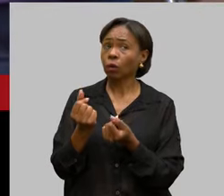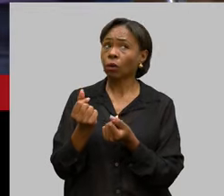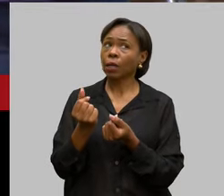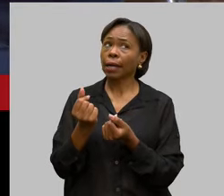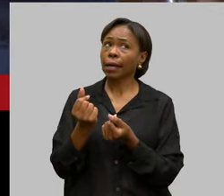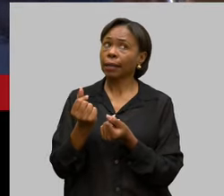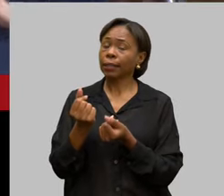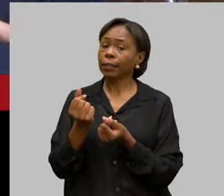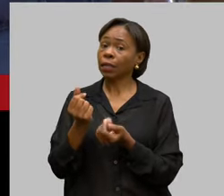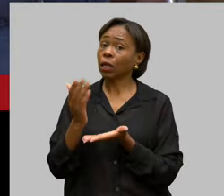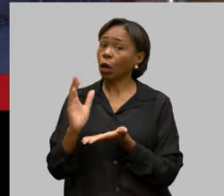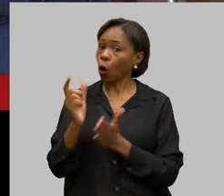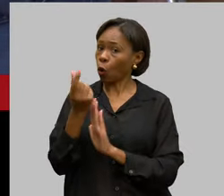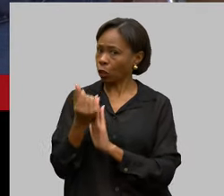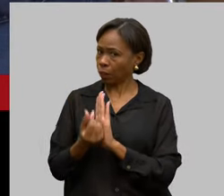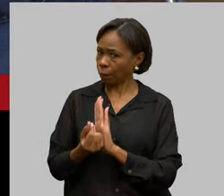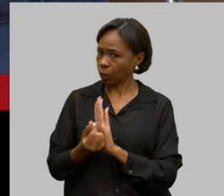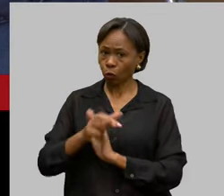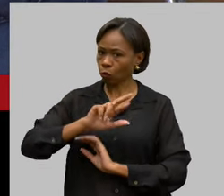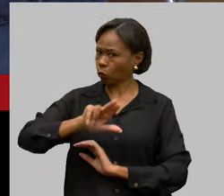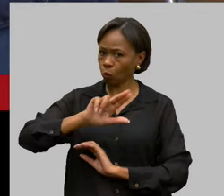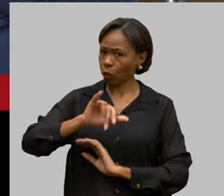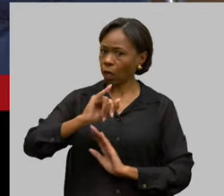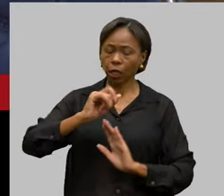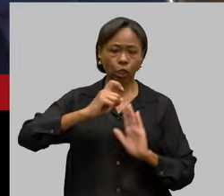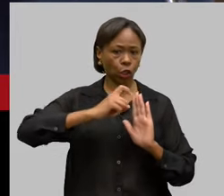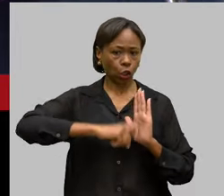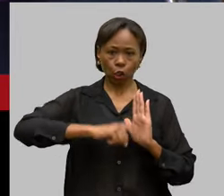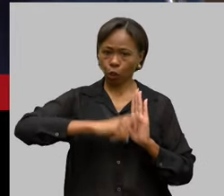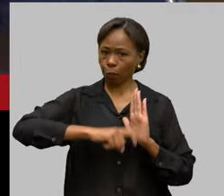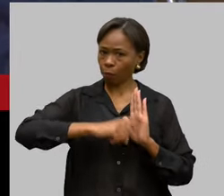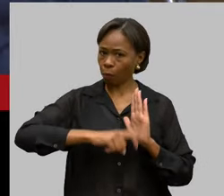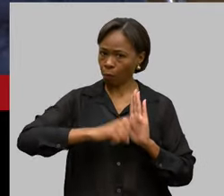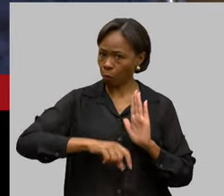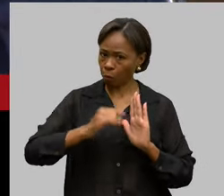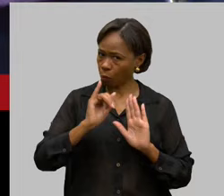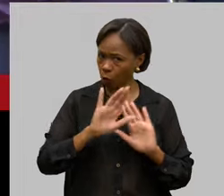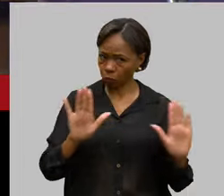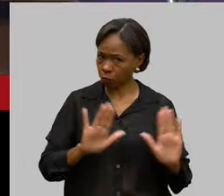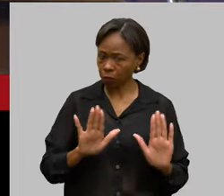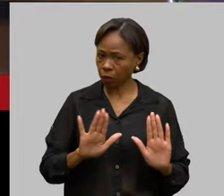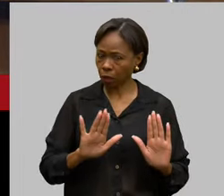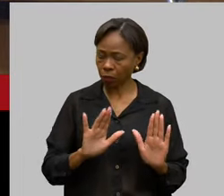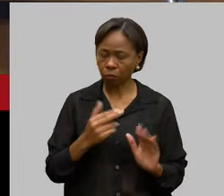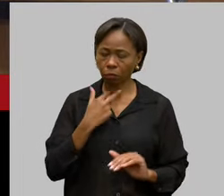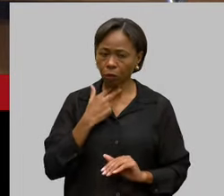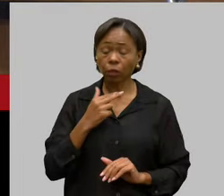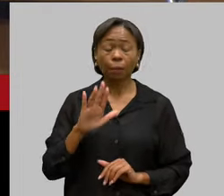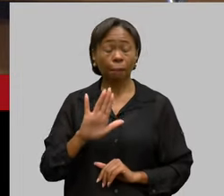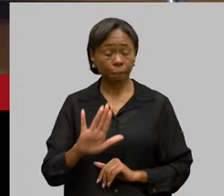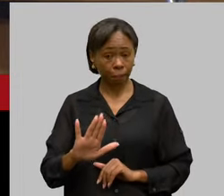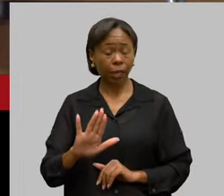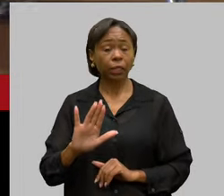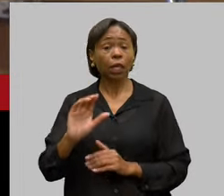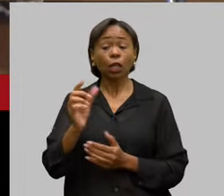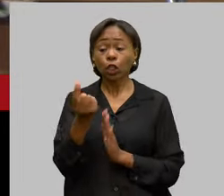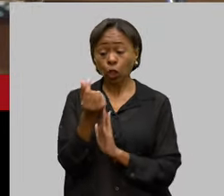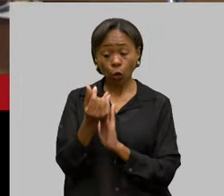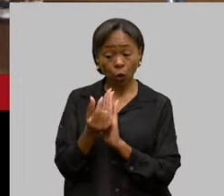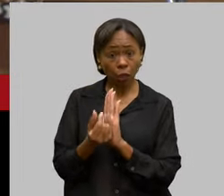estudei um pouquinho eu sei que não pode haver vinculação de imposto ao destino mas via orçamentária é possível